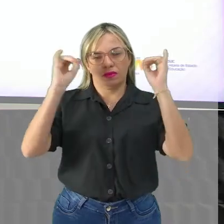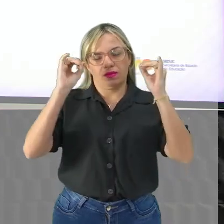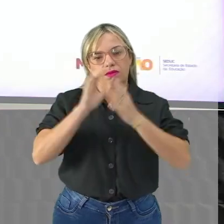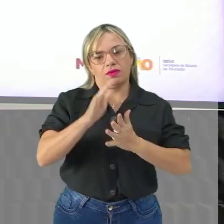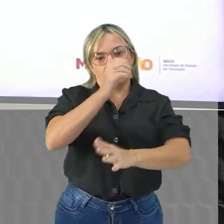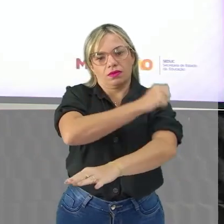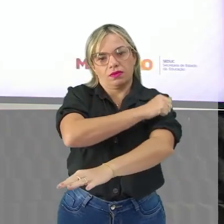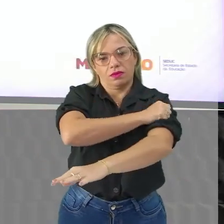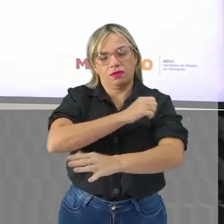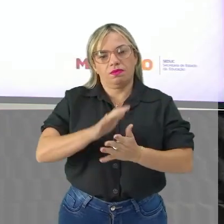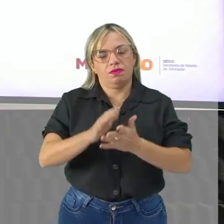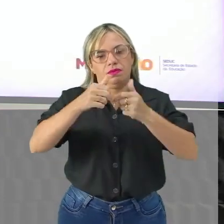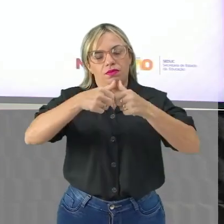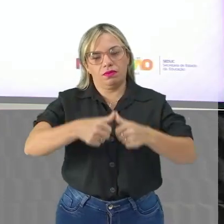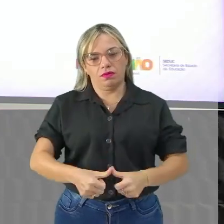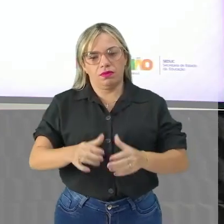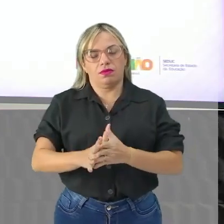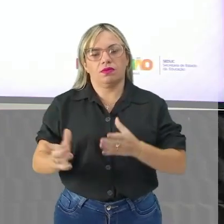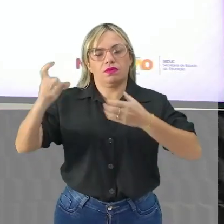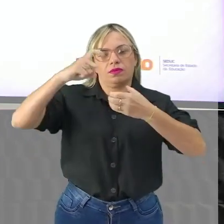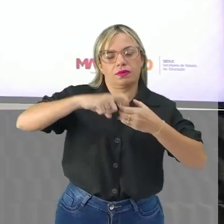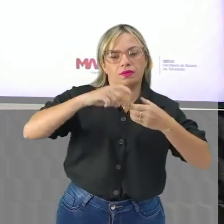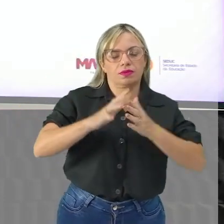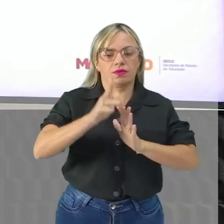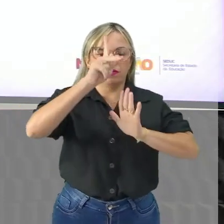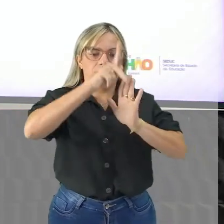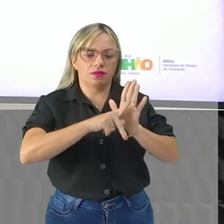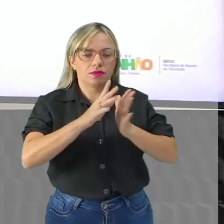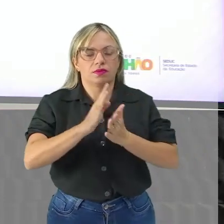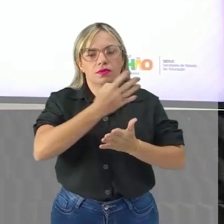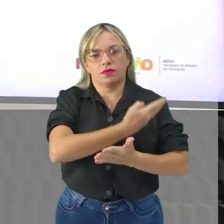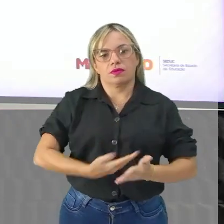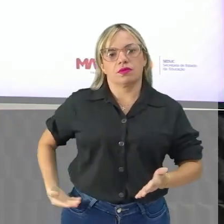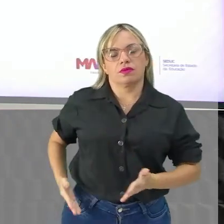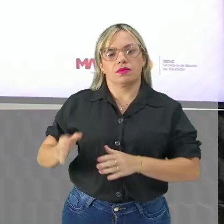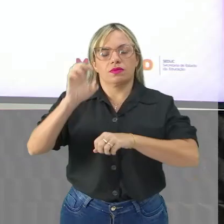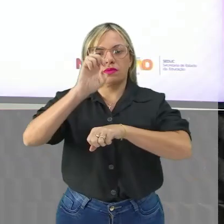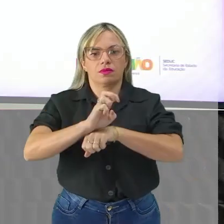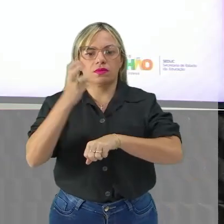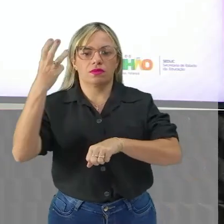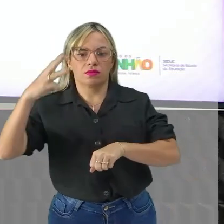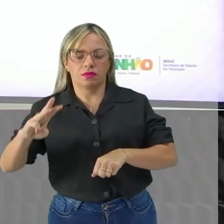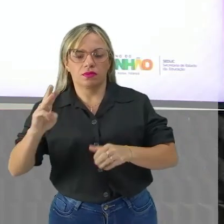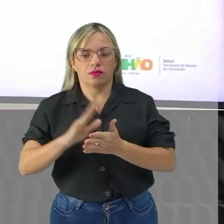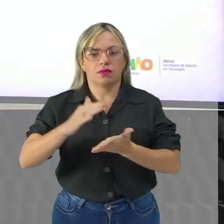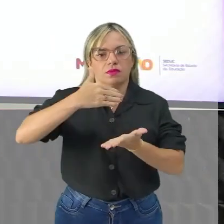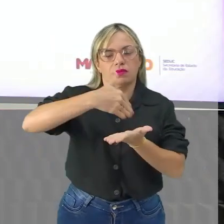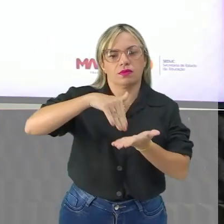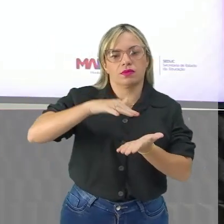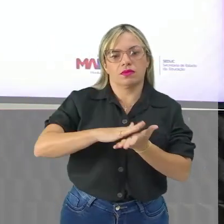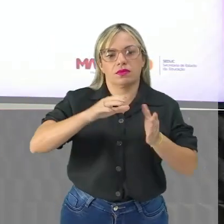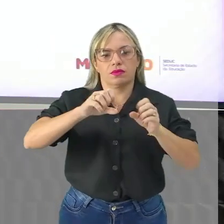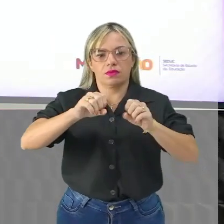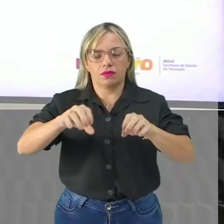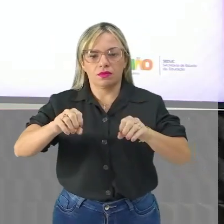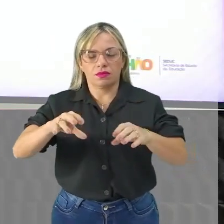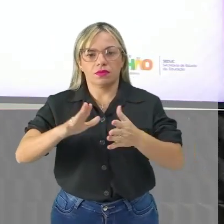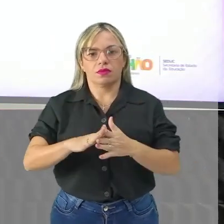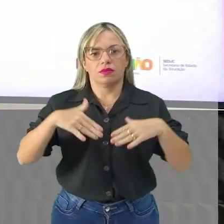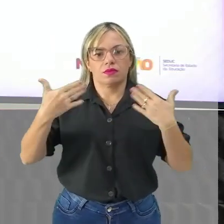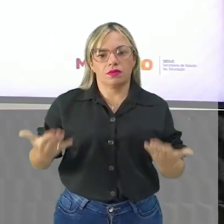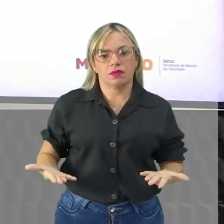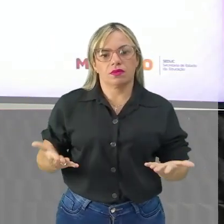Oi, pessoal. Então, eu estou aqui de volta, né, nesse projeto aqui do Governo do Estado do Maranhão, através da Secretaria de